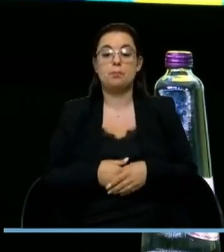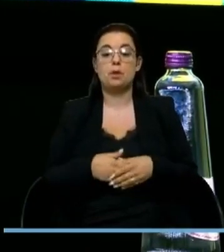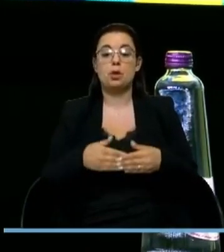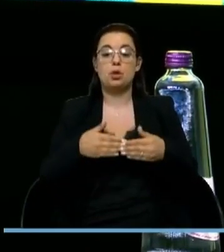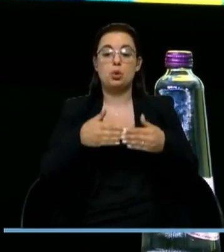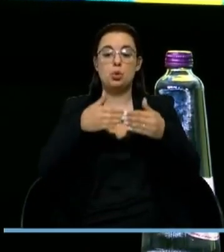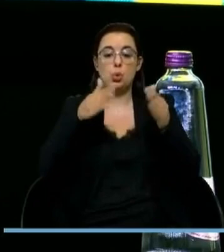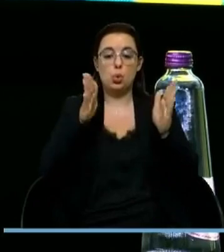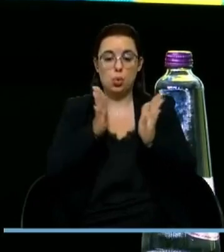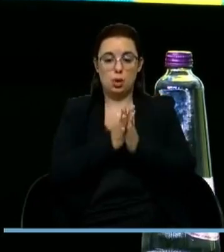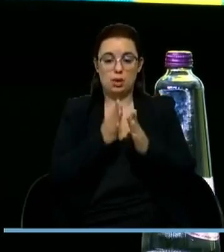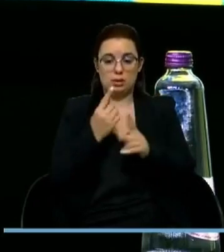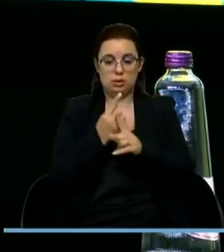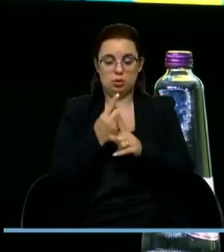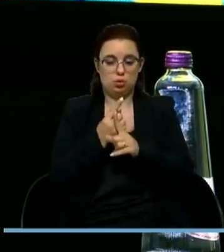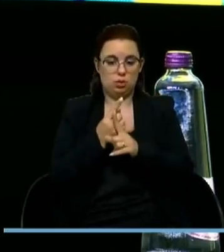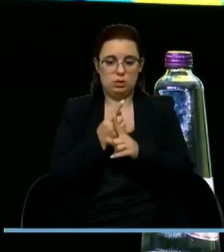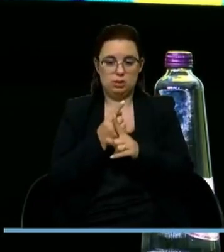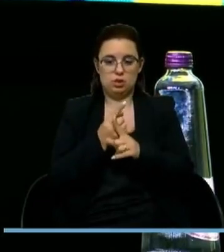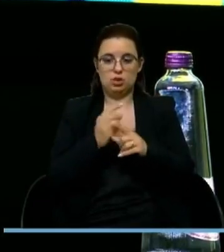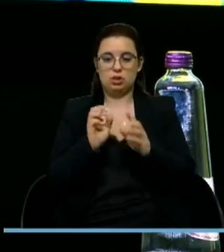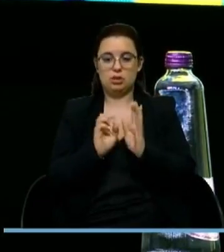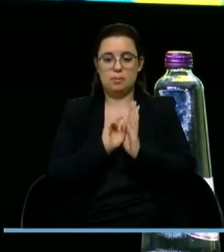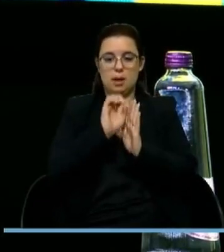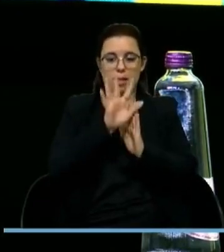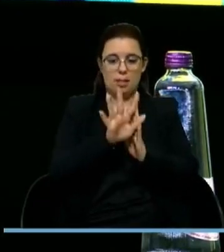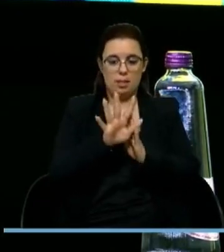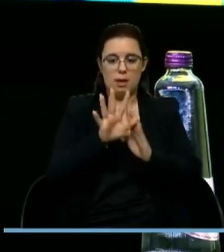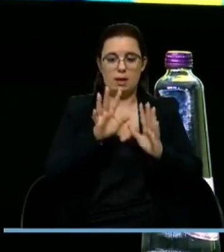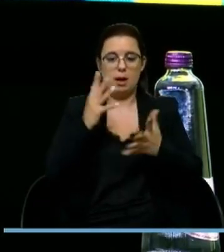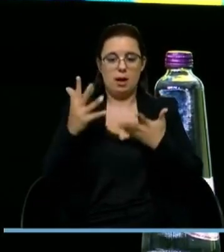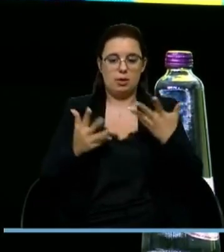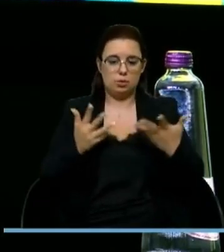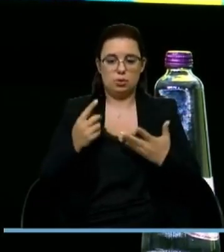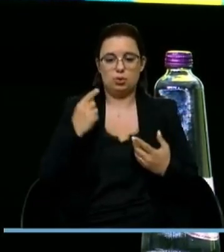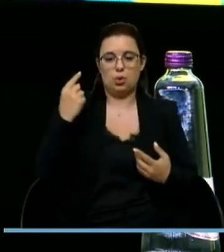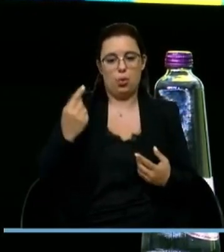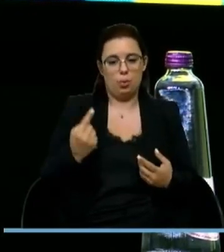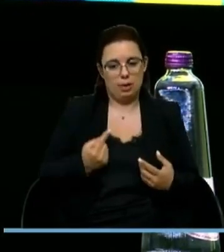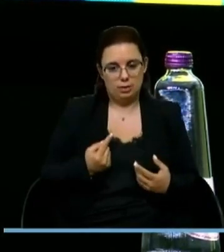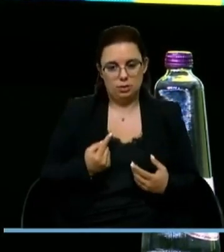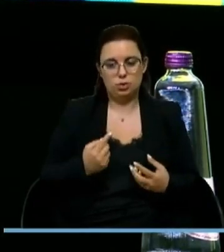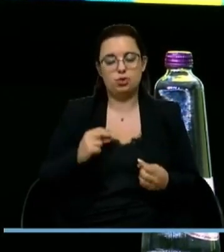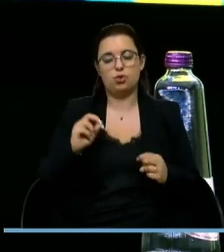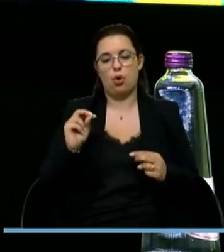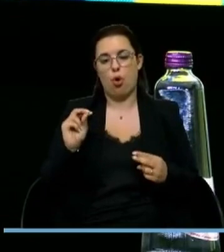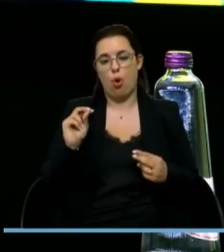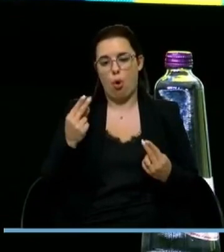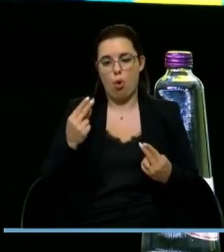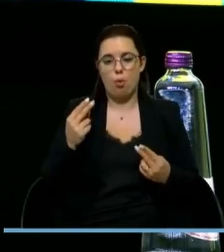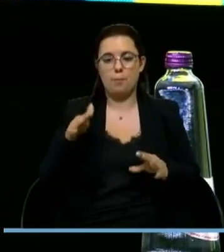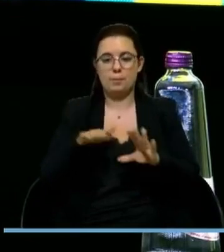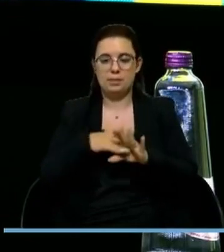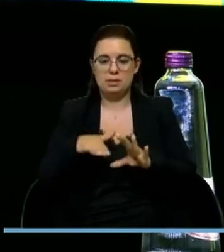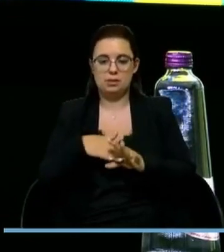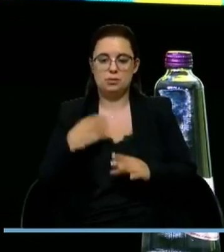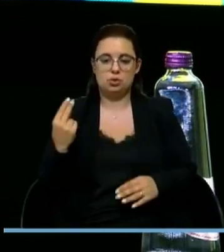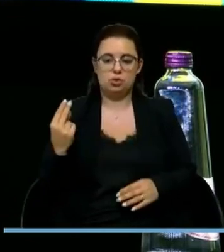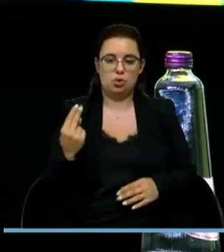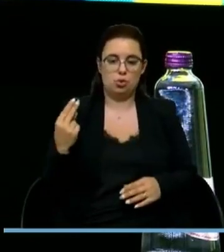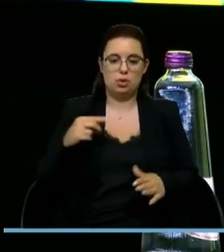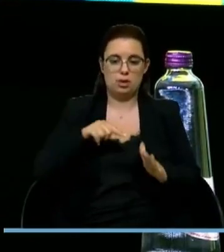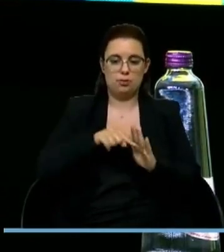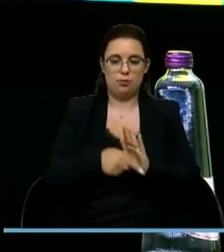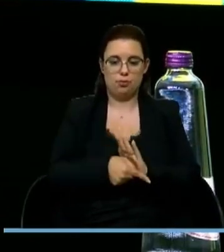todas as iniciativas que passem por emissão de ações, obrigações ou unidades ou participações em